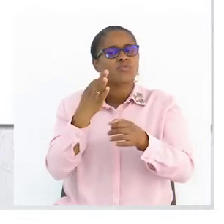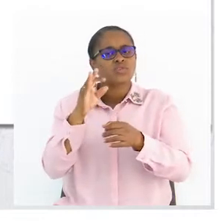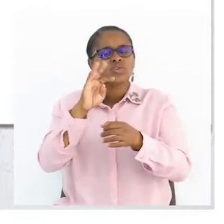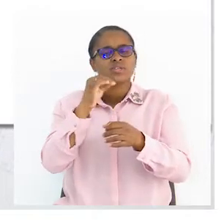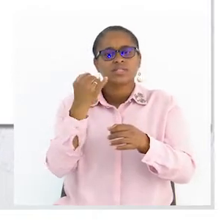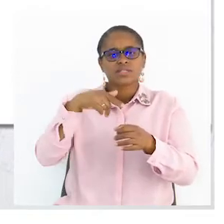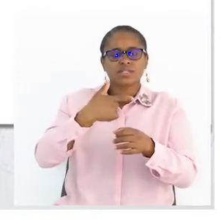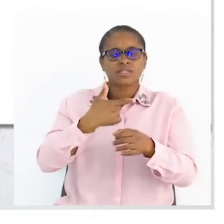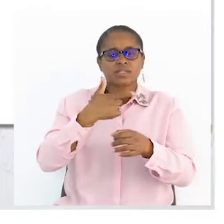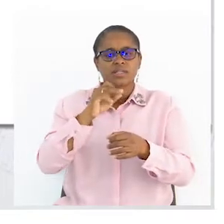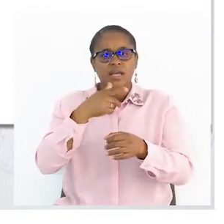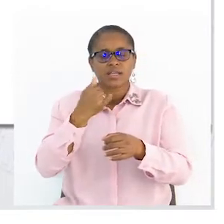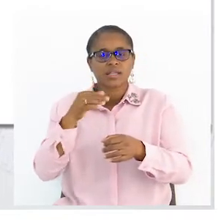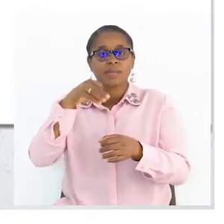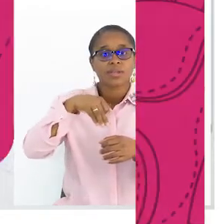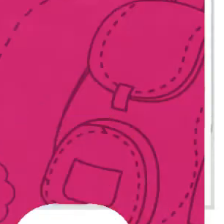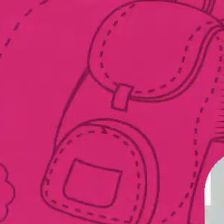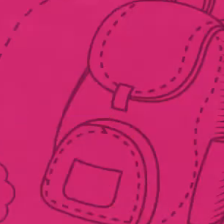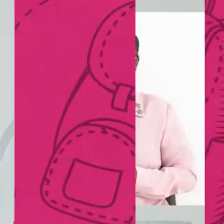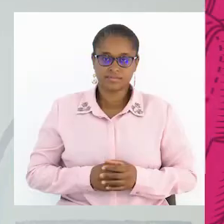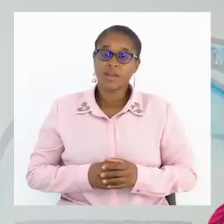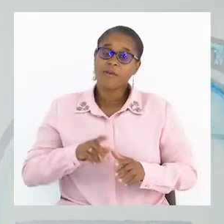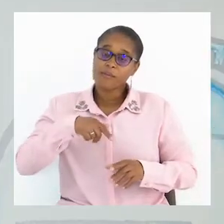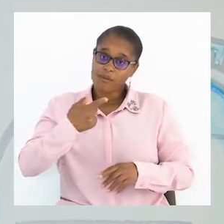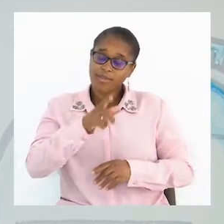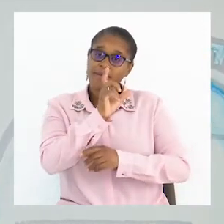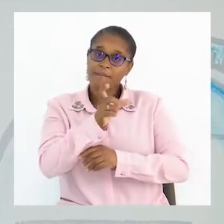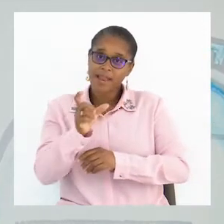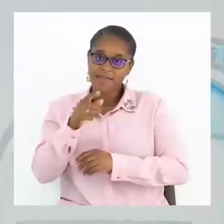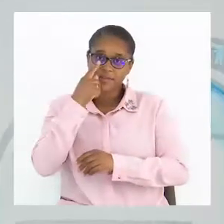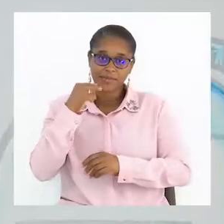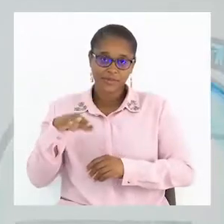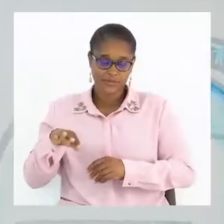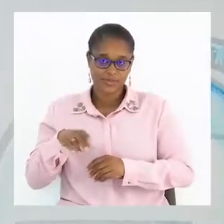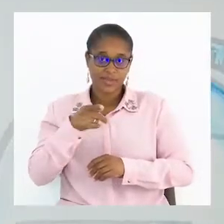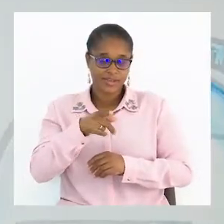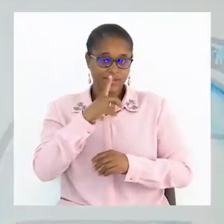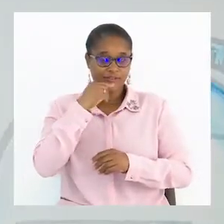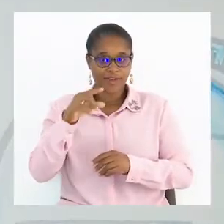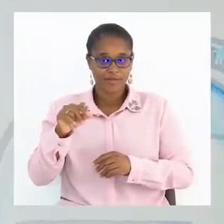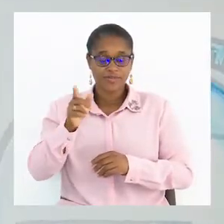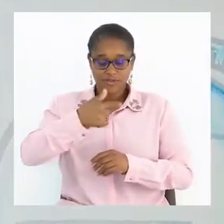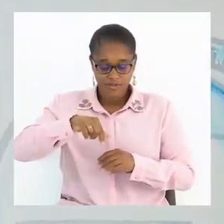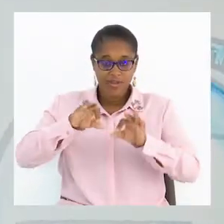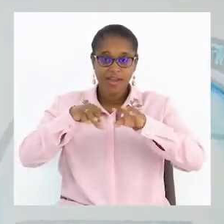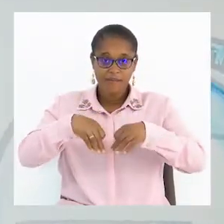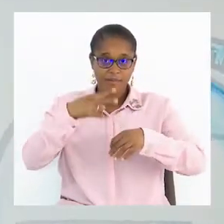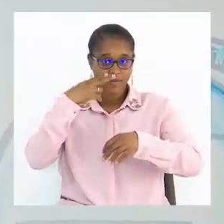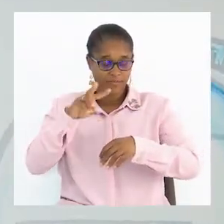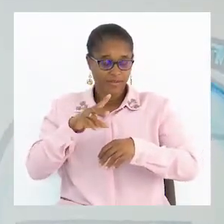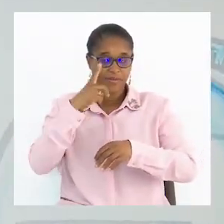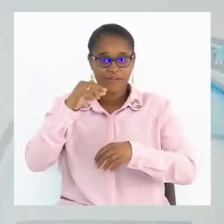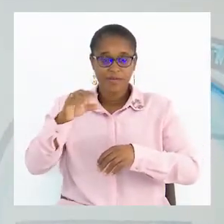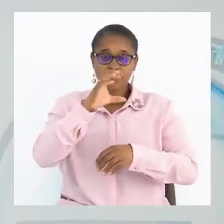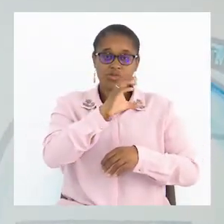de predicativo do sujeito. Por outras palavras, meninos, esses verbos que nós acabamos de ver, ou seja,